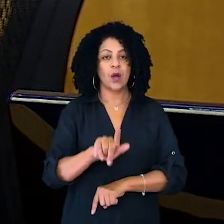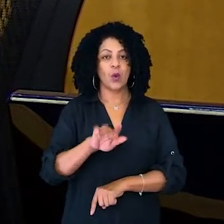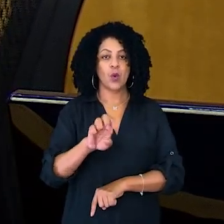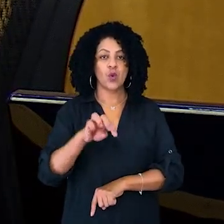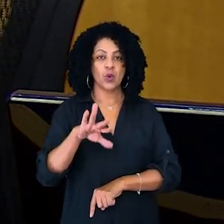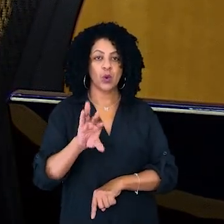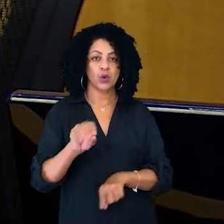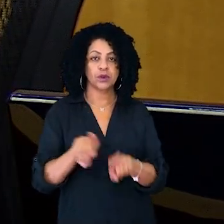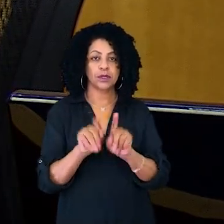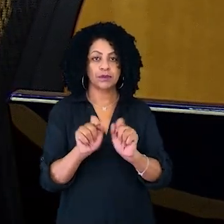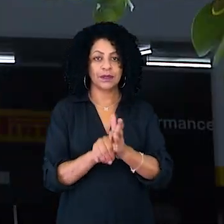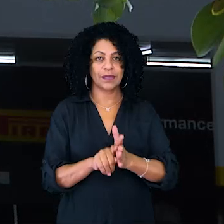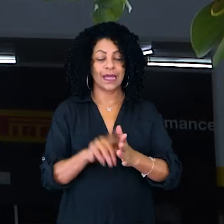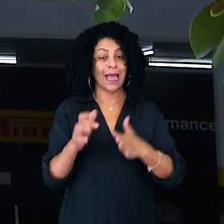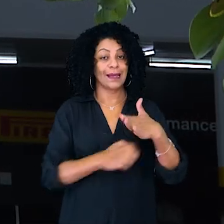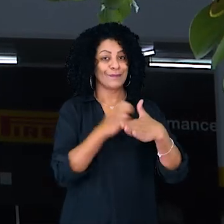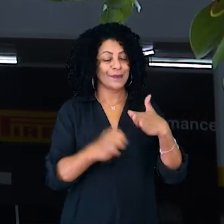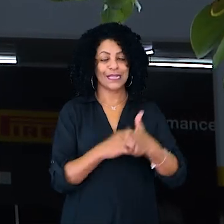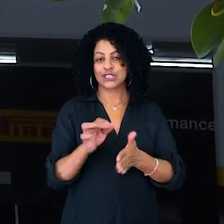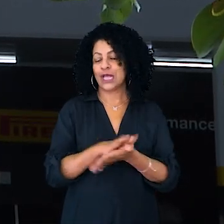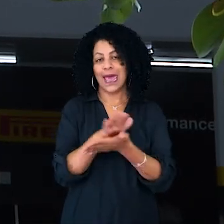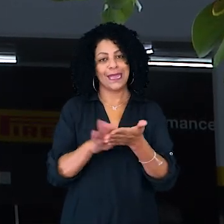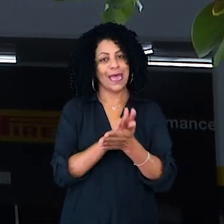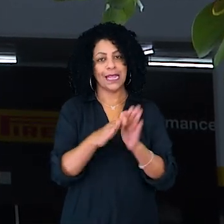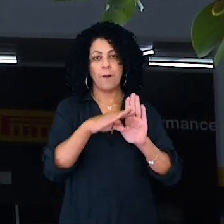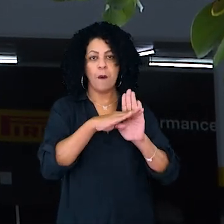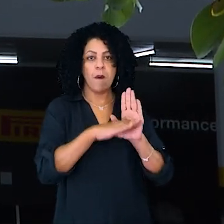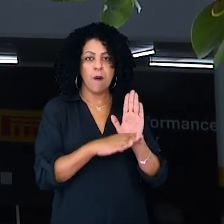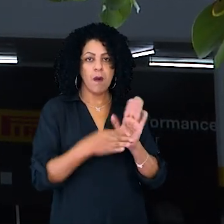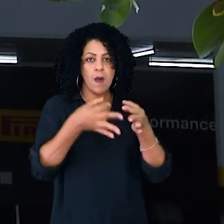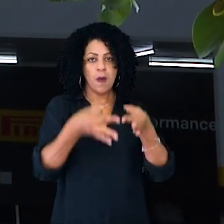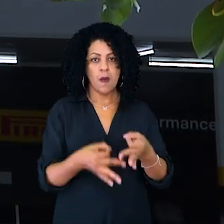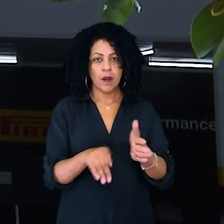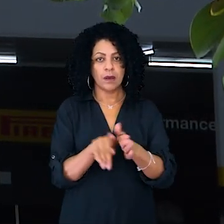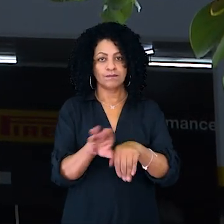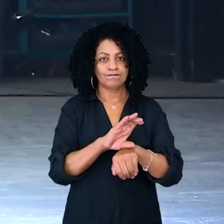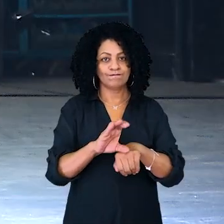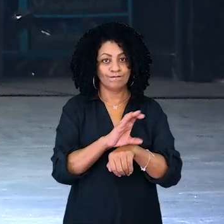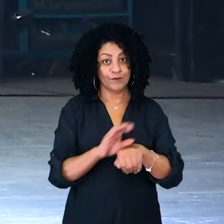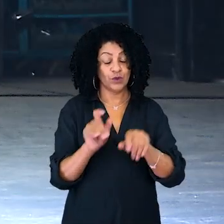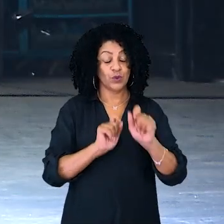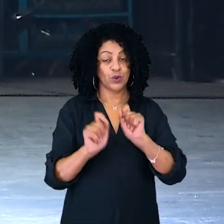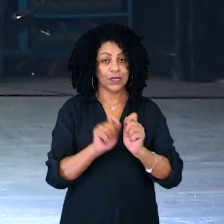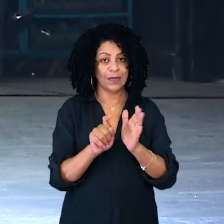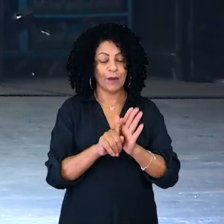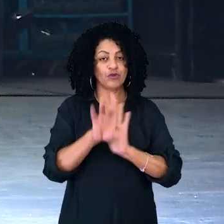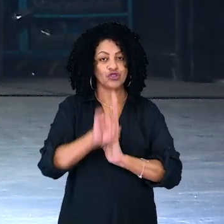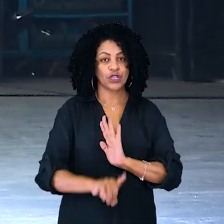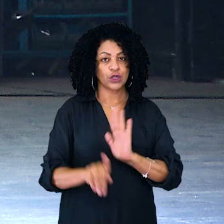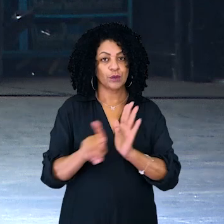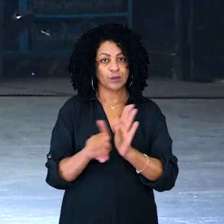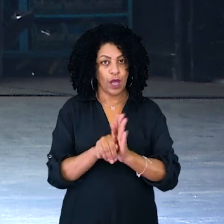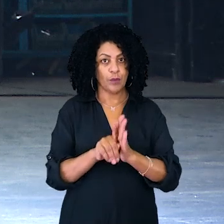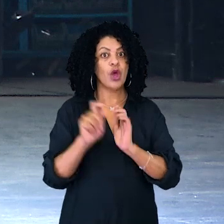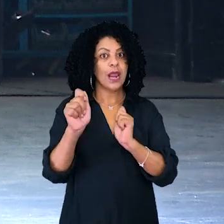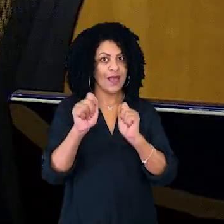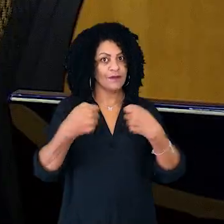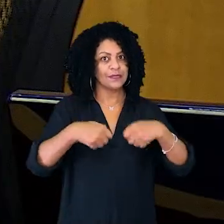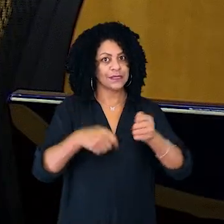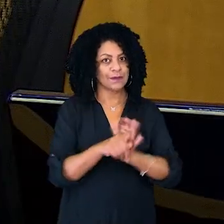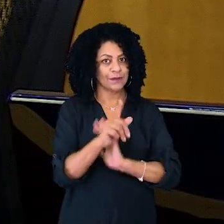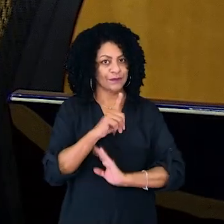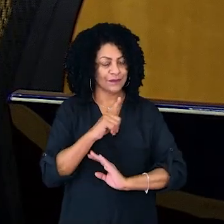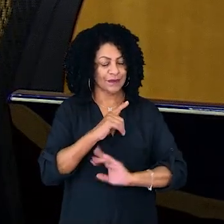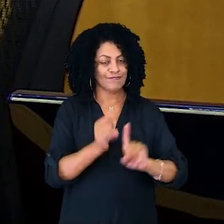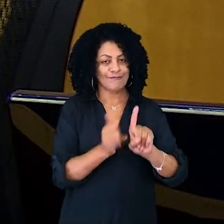César, entendeu que a empresa não observou os princípios constitucionais relativos ao exercício do direito de greve.